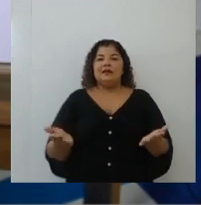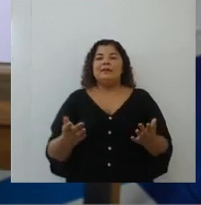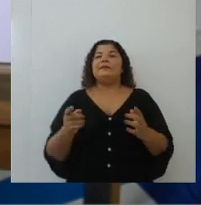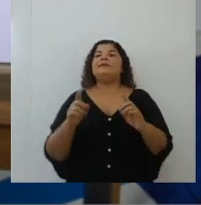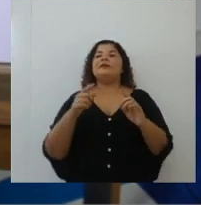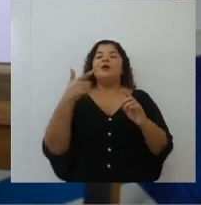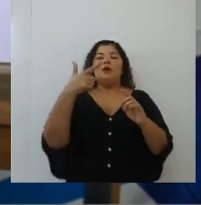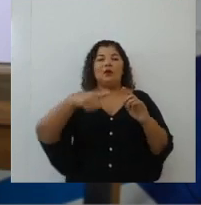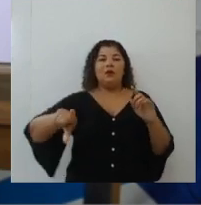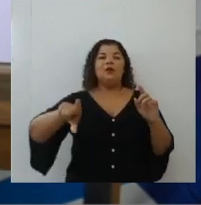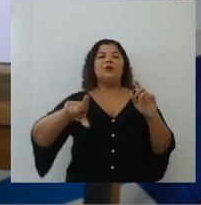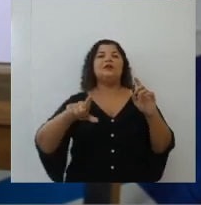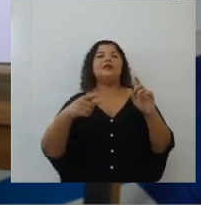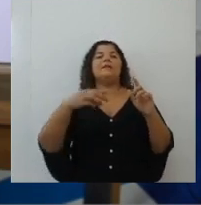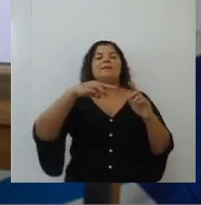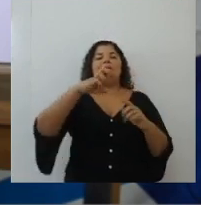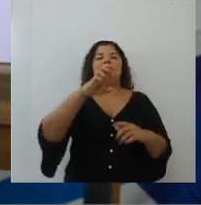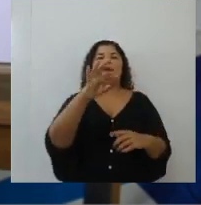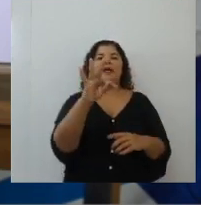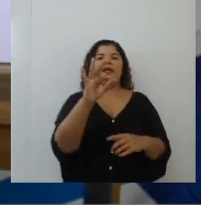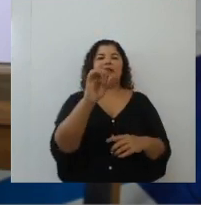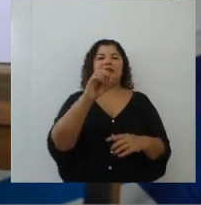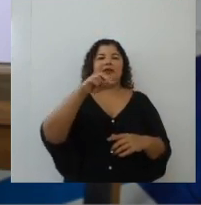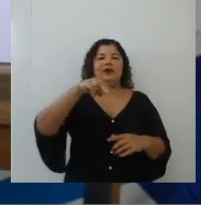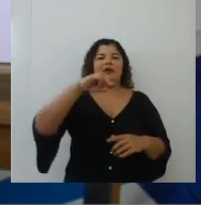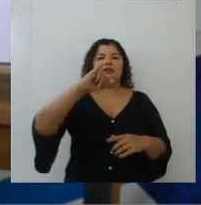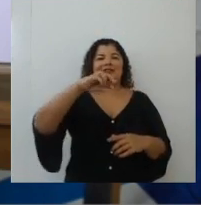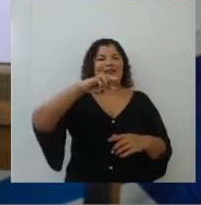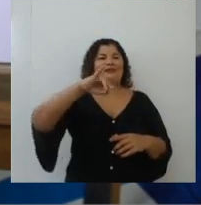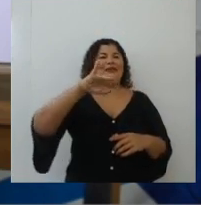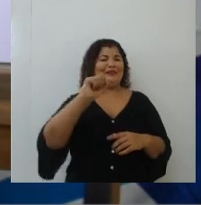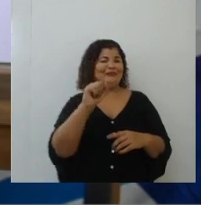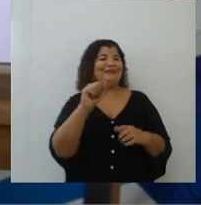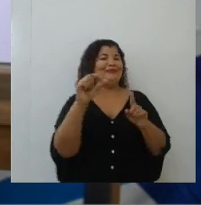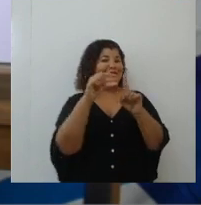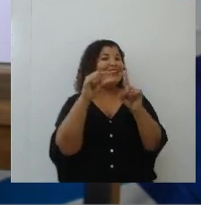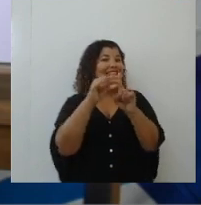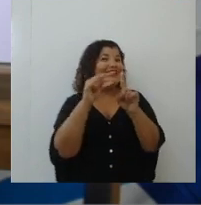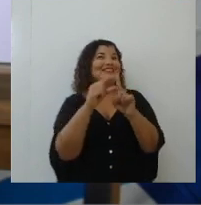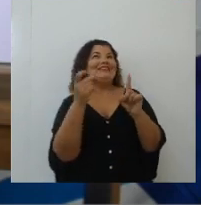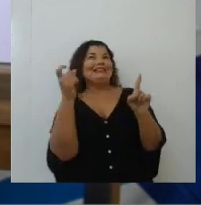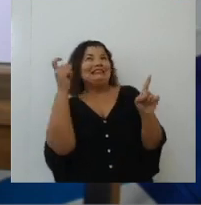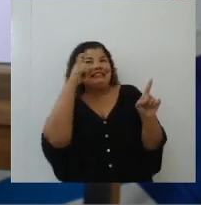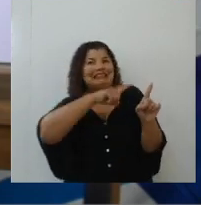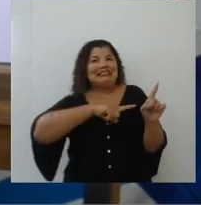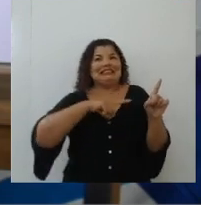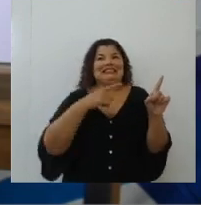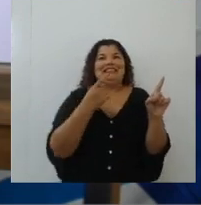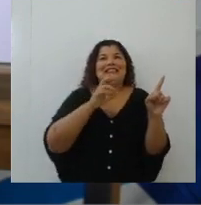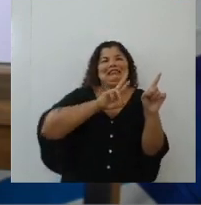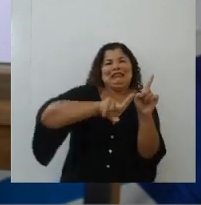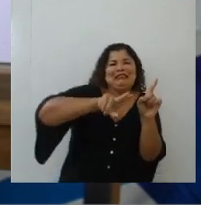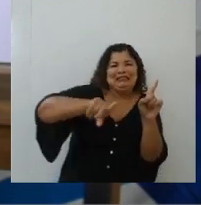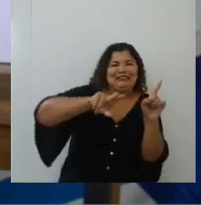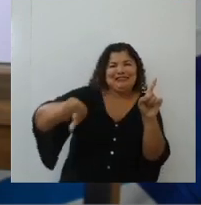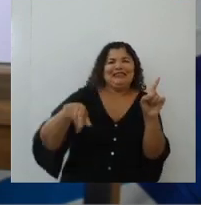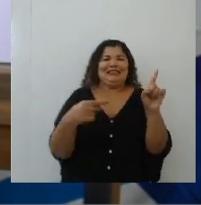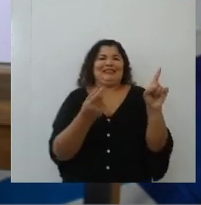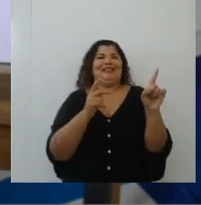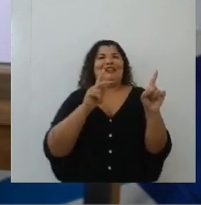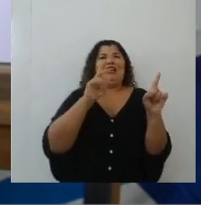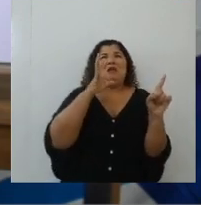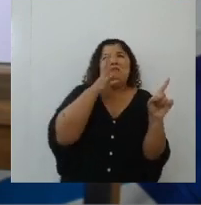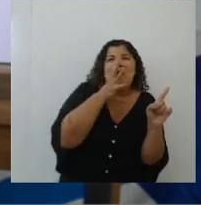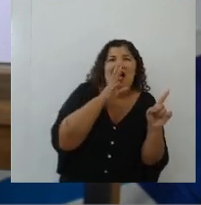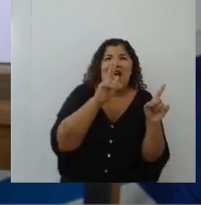Próxima figura de linguagem é a metonímia. E aí começam os nomes meio esquisitos, né, pessoal? É metonímia, catacrese,